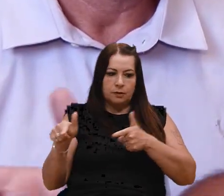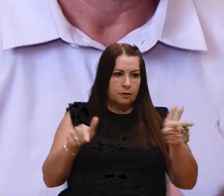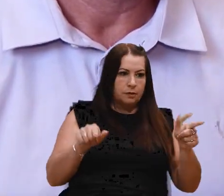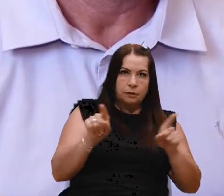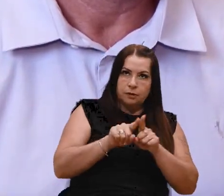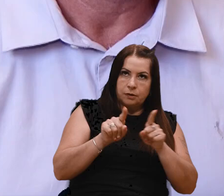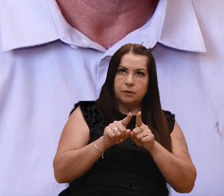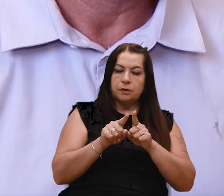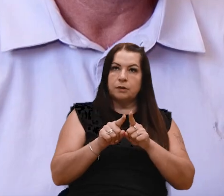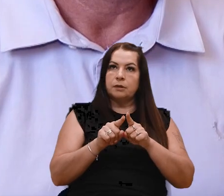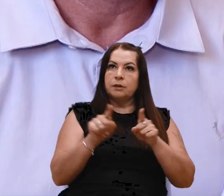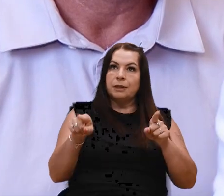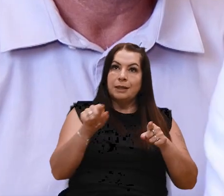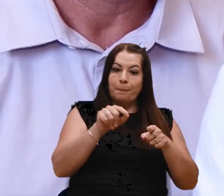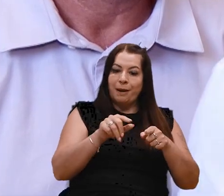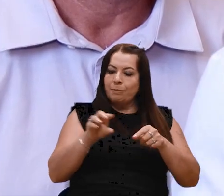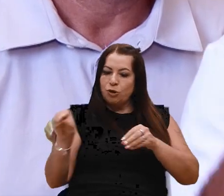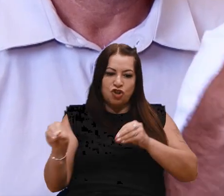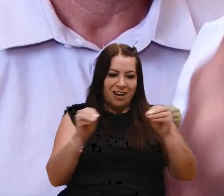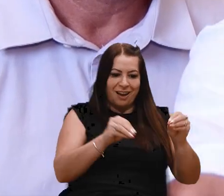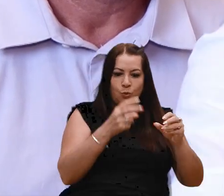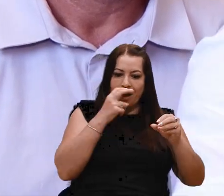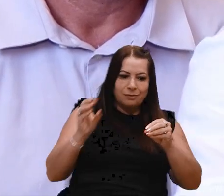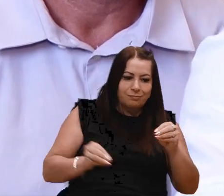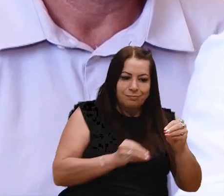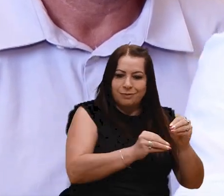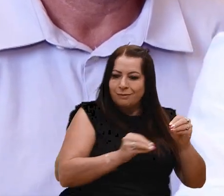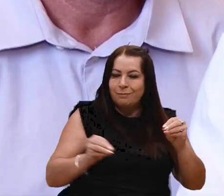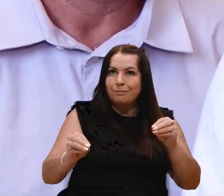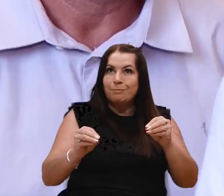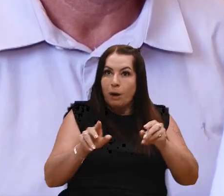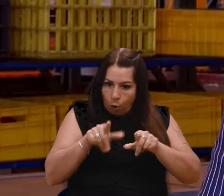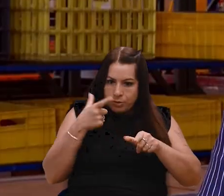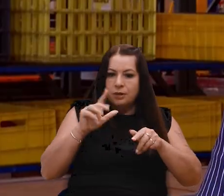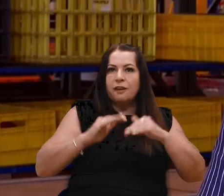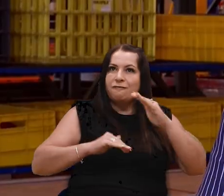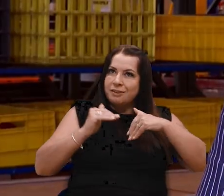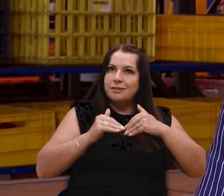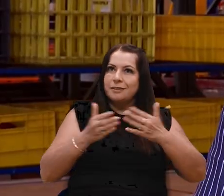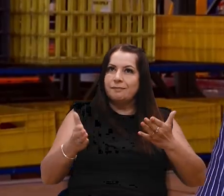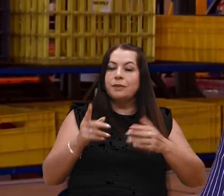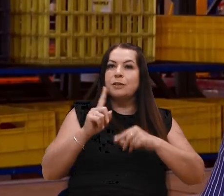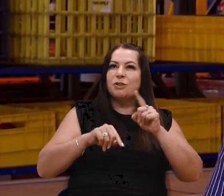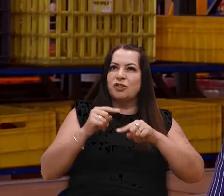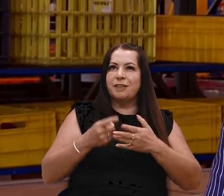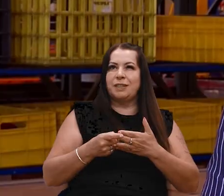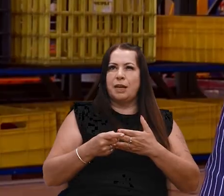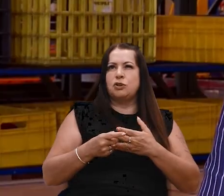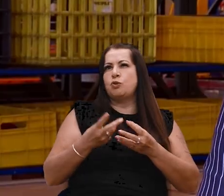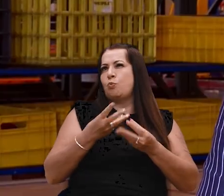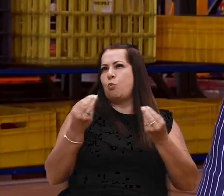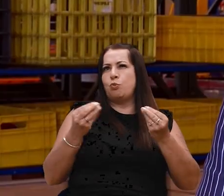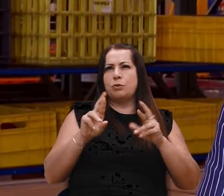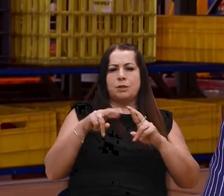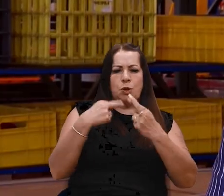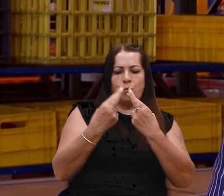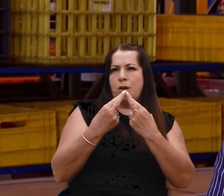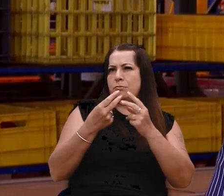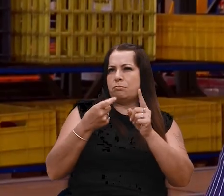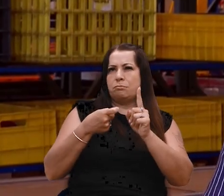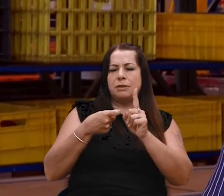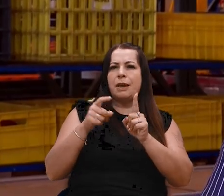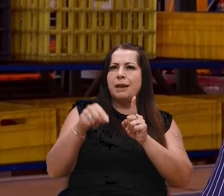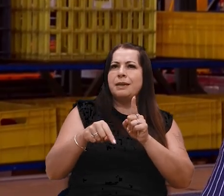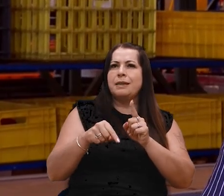da relocação da rede de gás, para poder promover aquela duplicação. Uma das atividades da extensa agenda do ministro dos